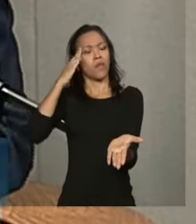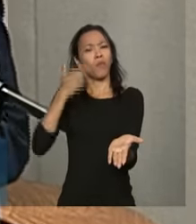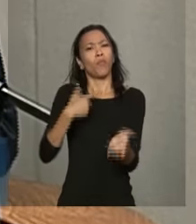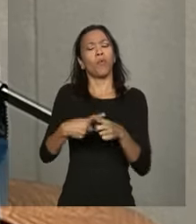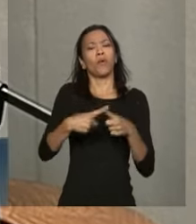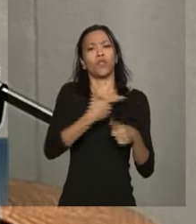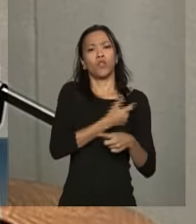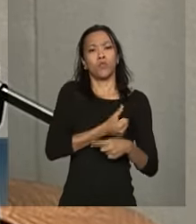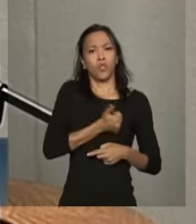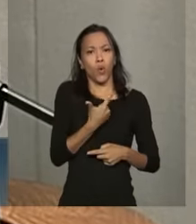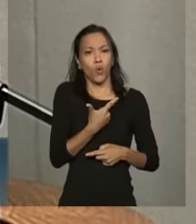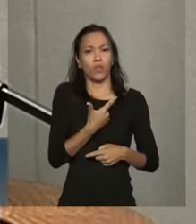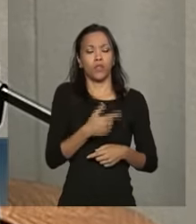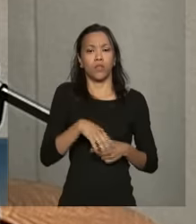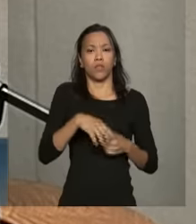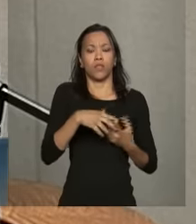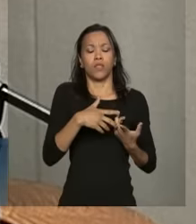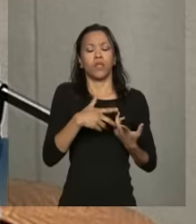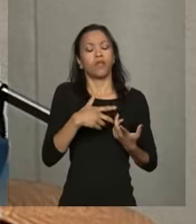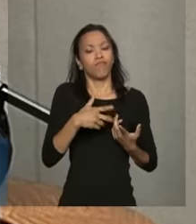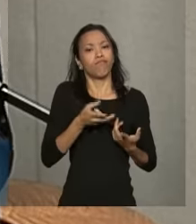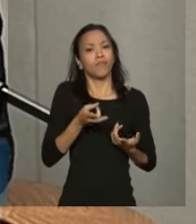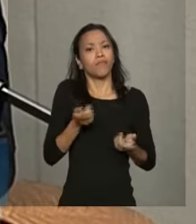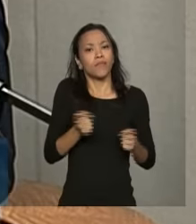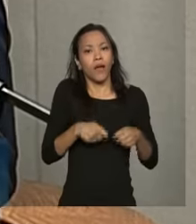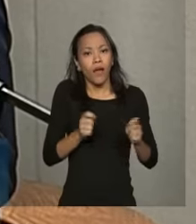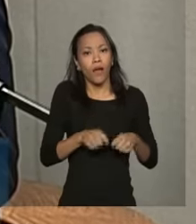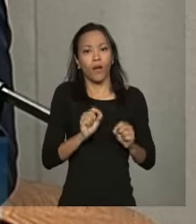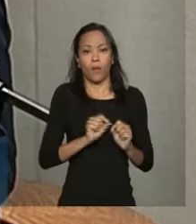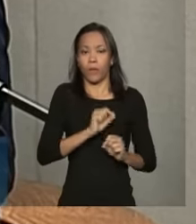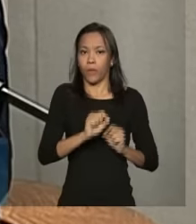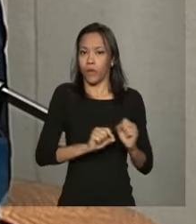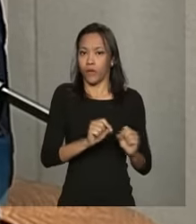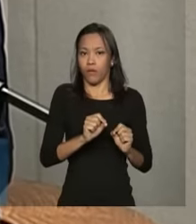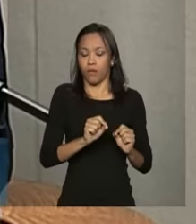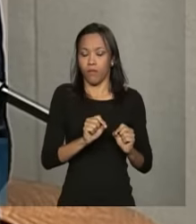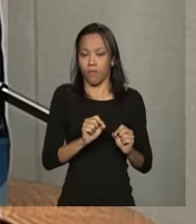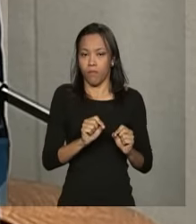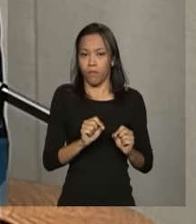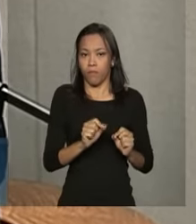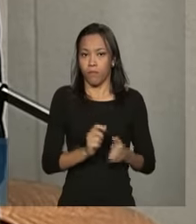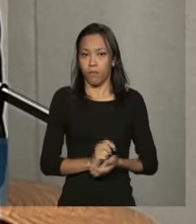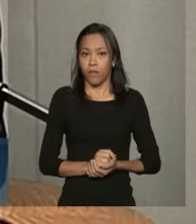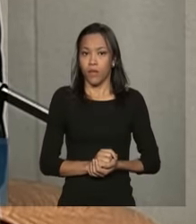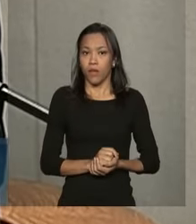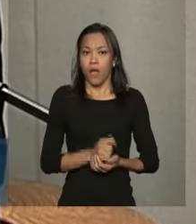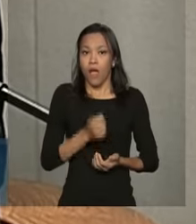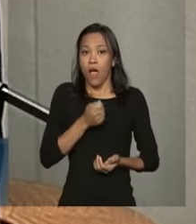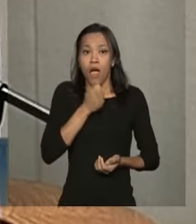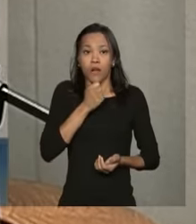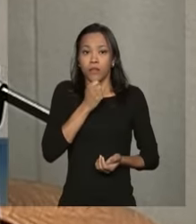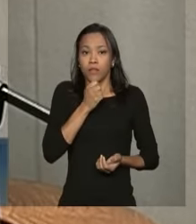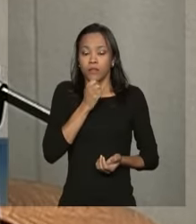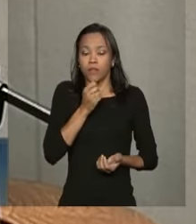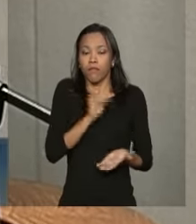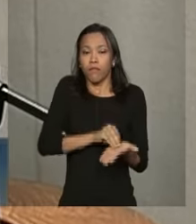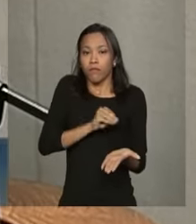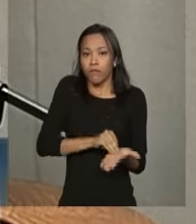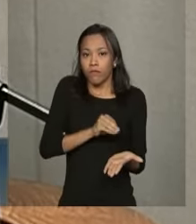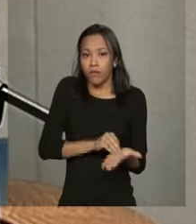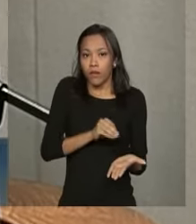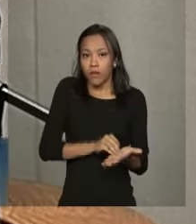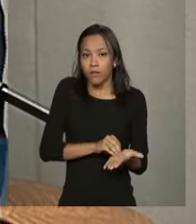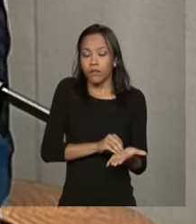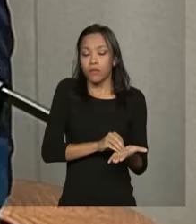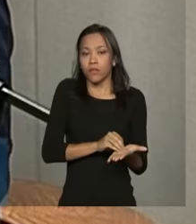292 há possibilidade de ainda eh não havendo eh definição específica na